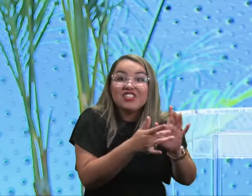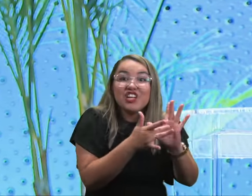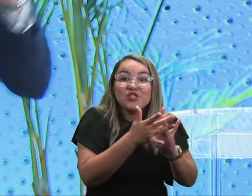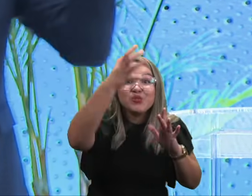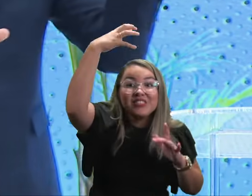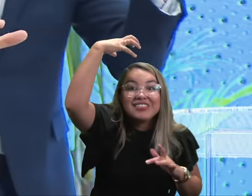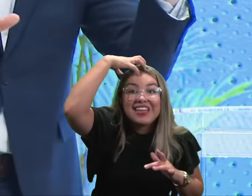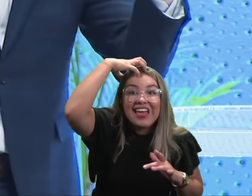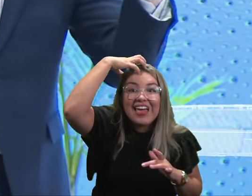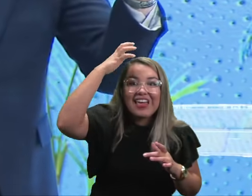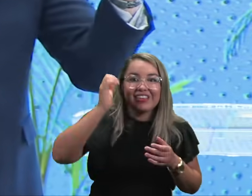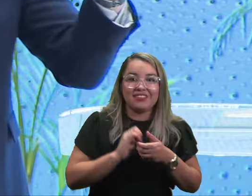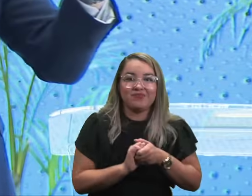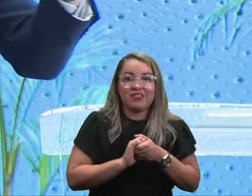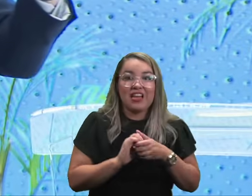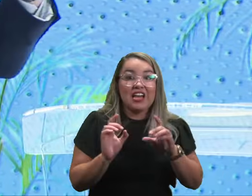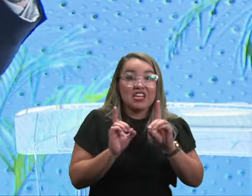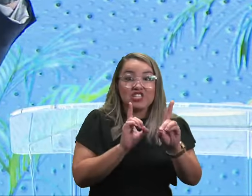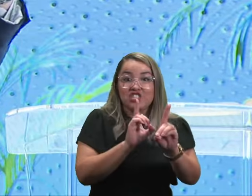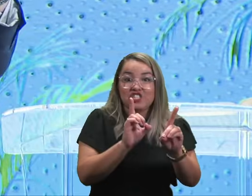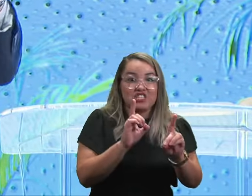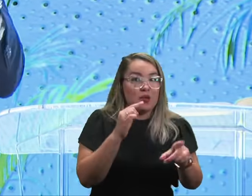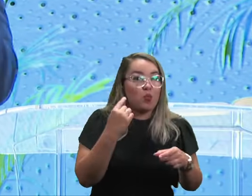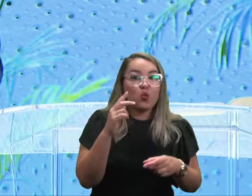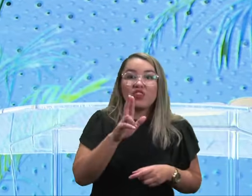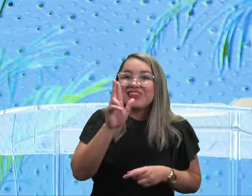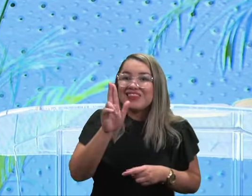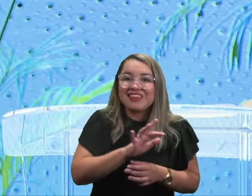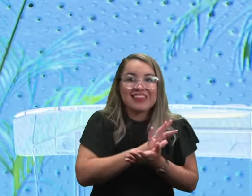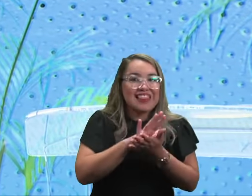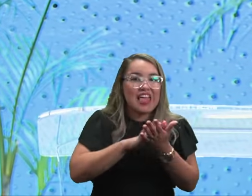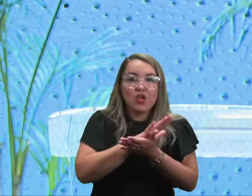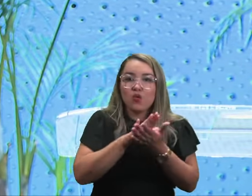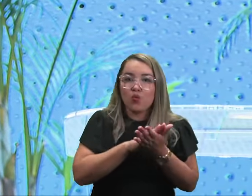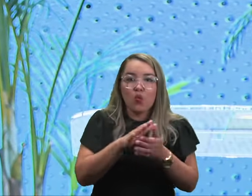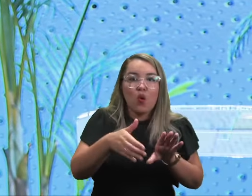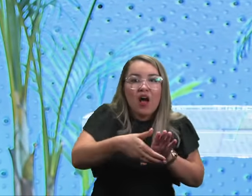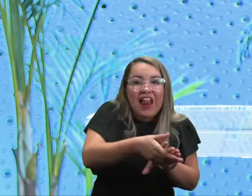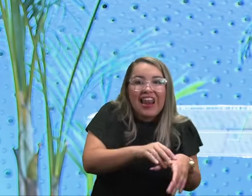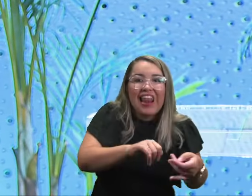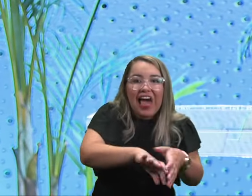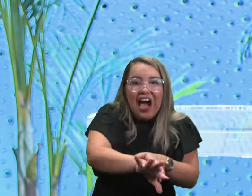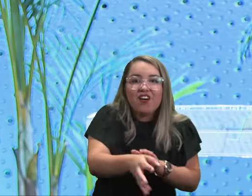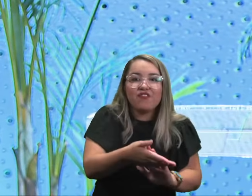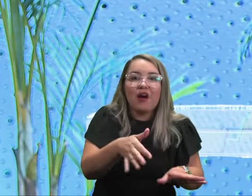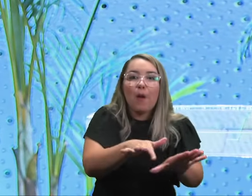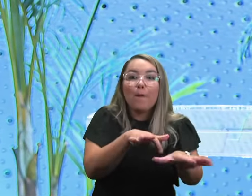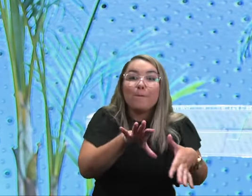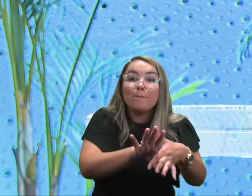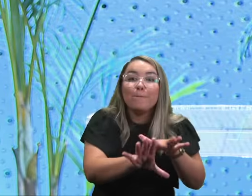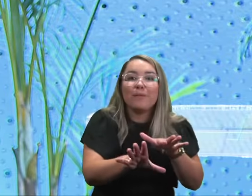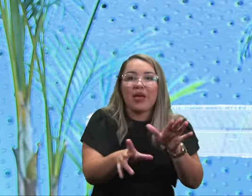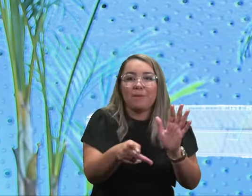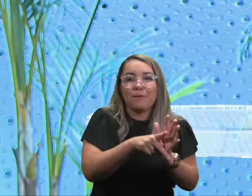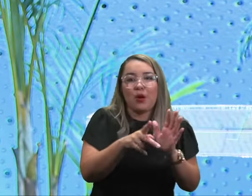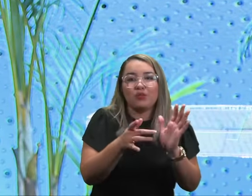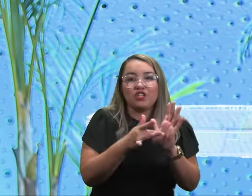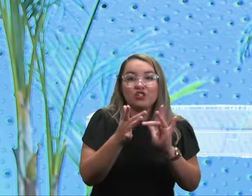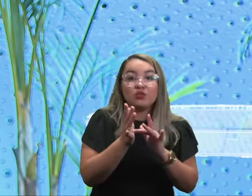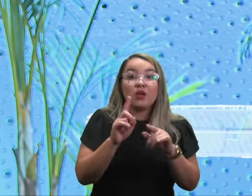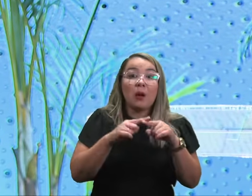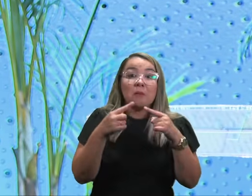nenhum discípulo sequer lavava os pés do mestre, somente um escravo lavava os pés do seu mestre. Mas agora o